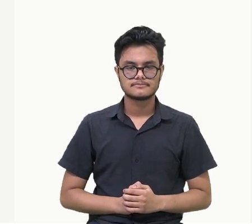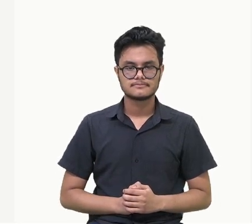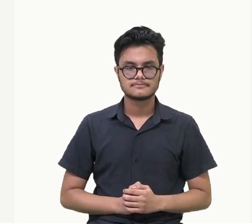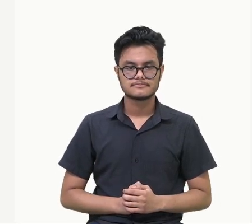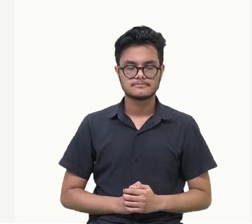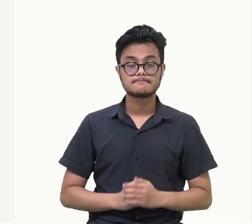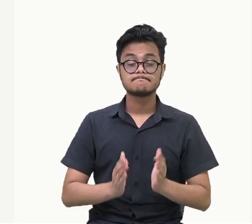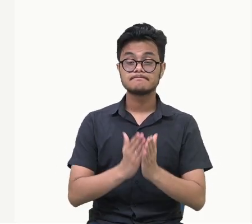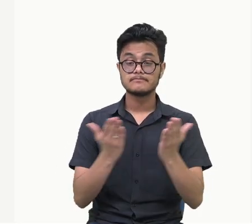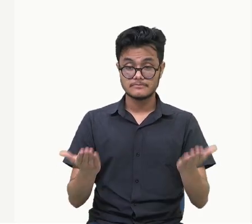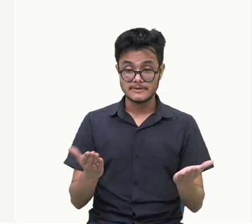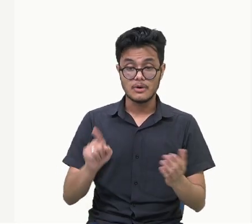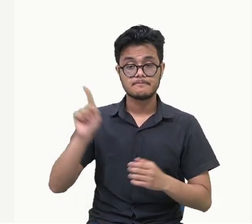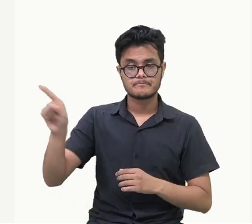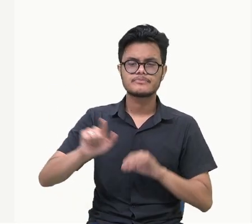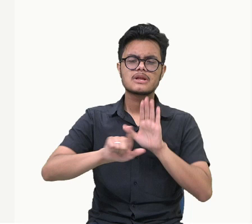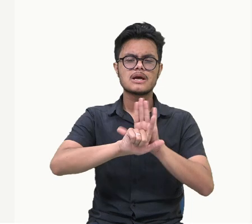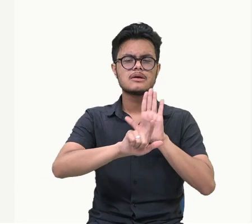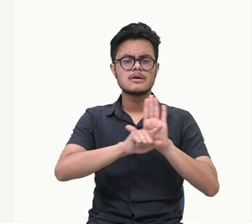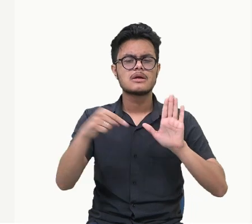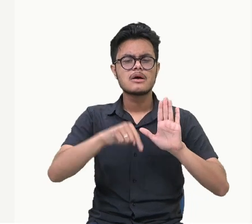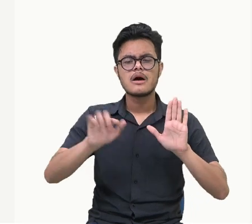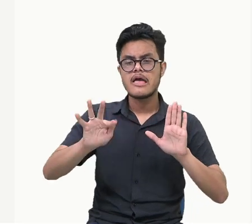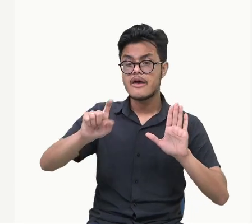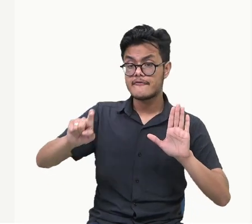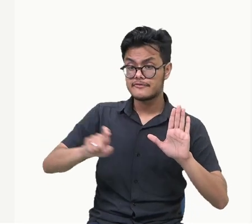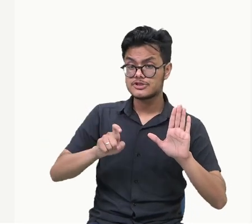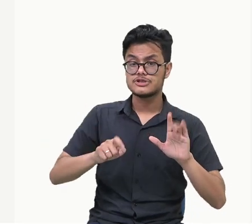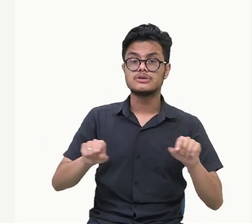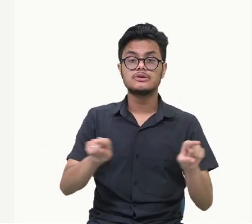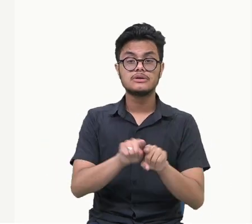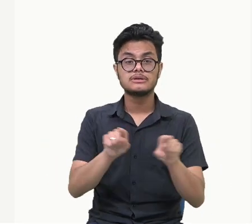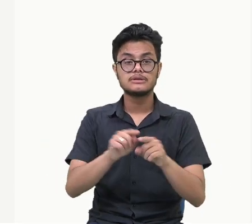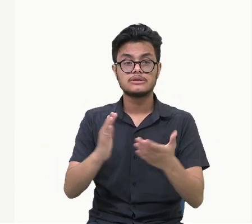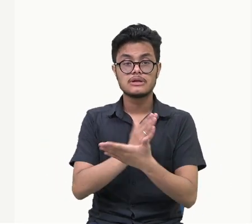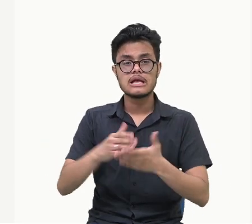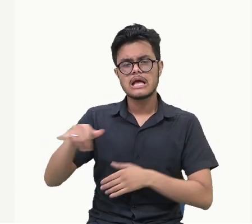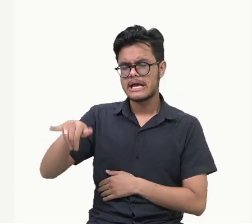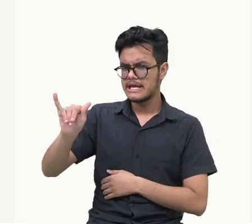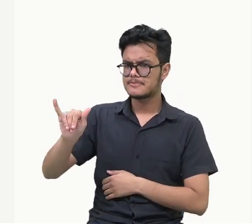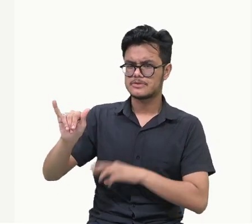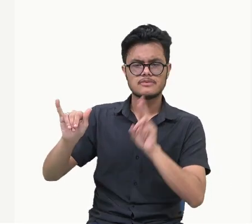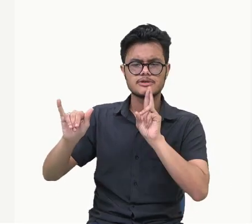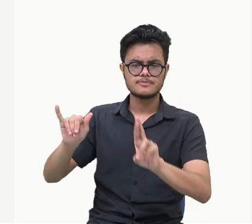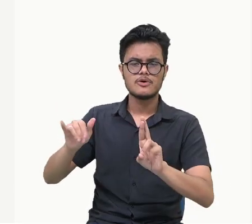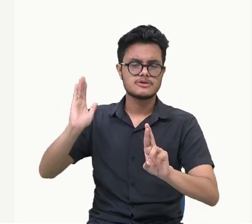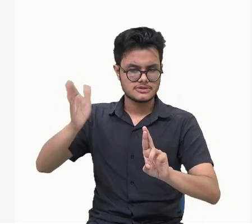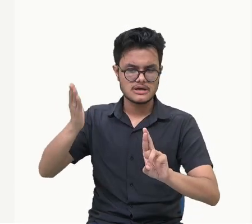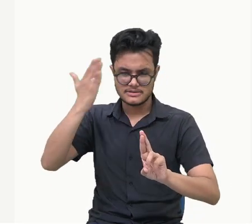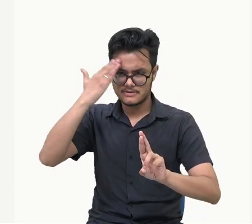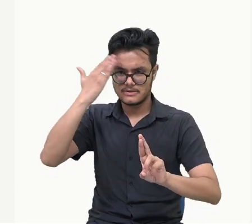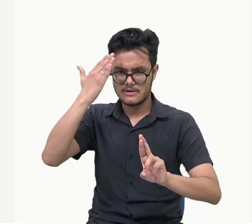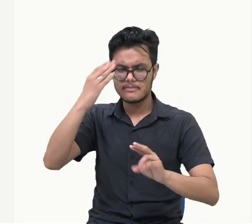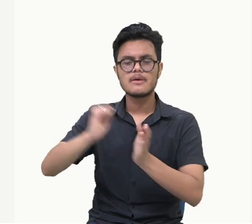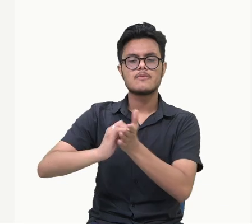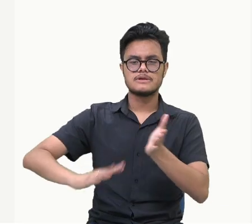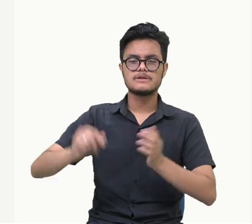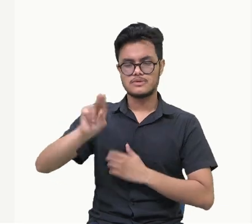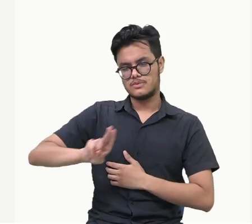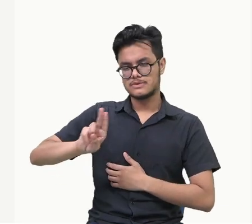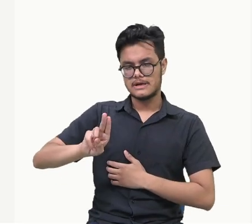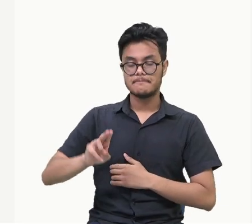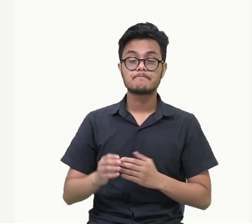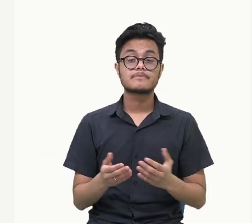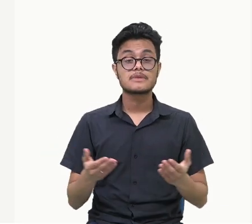Na lei de formação, f de x pode ser descrito também como y, isso aqui nós já conversamos, né?